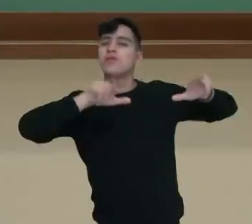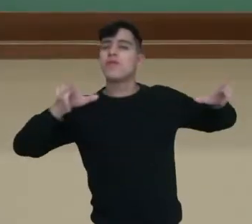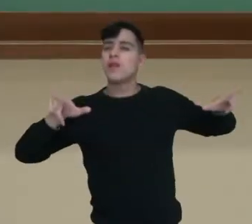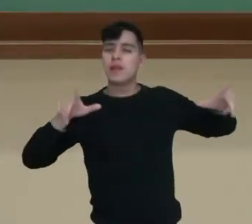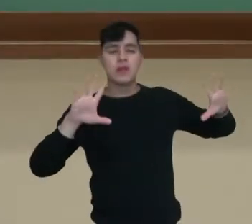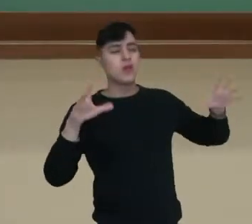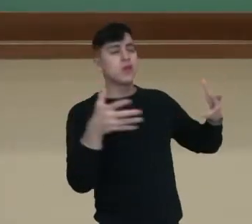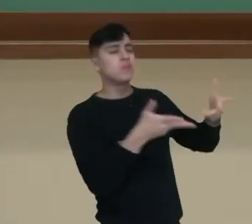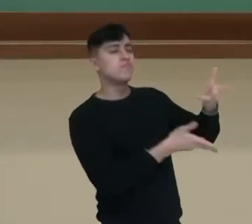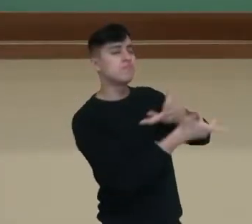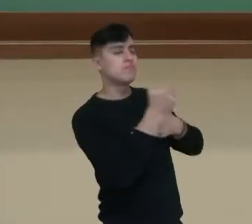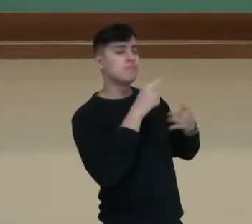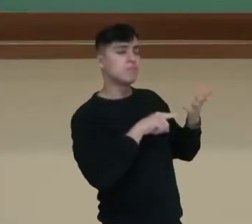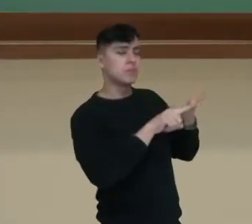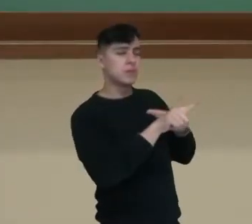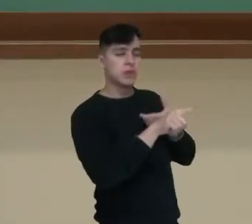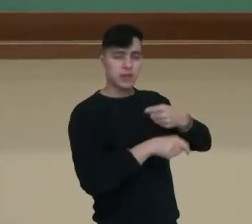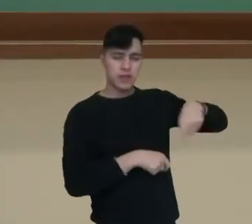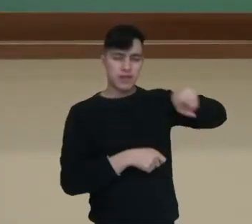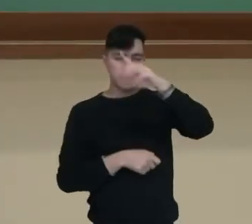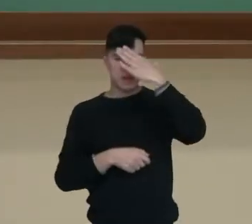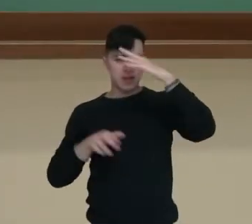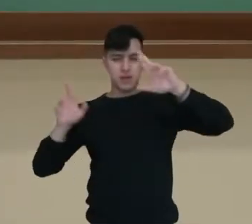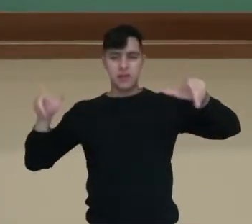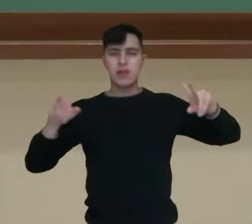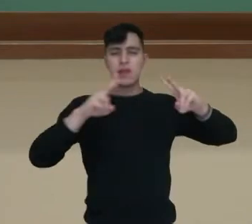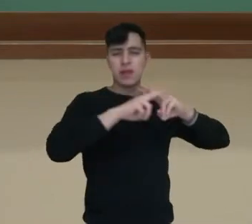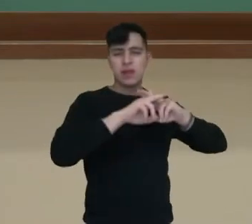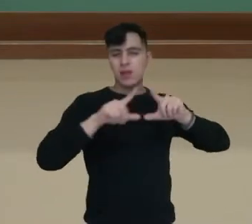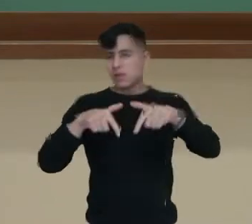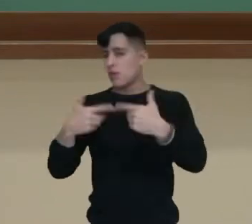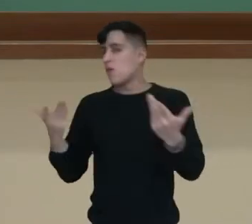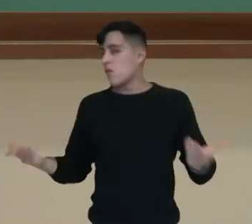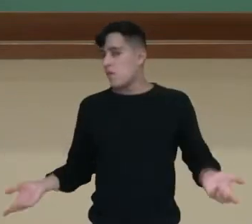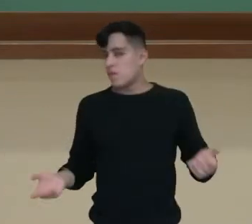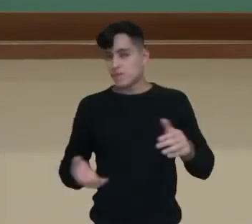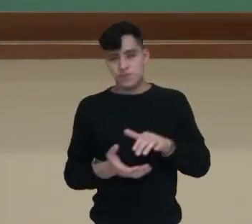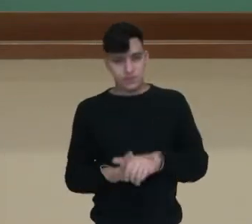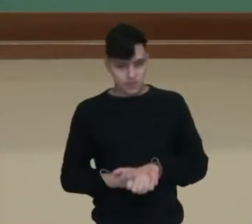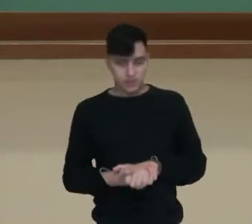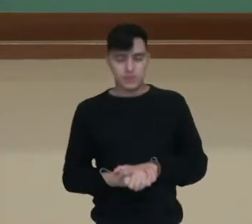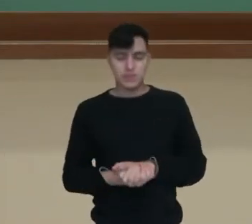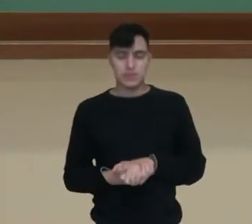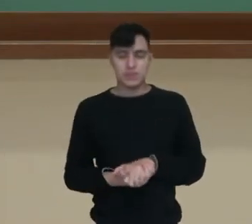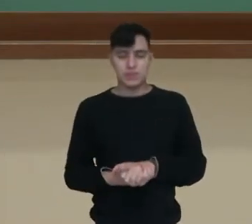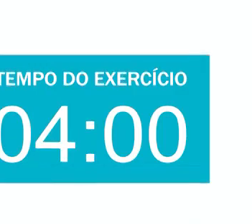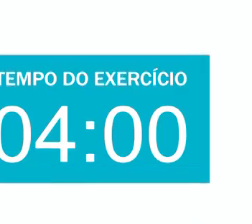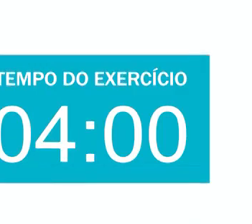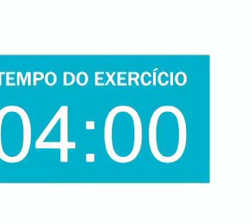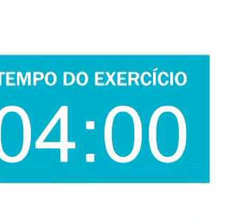seus colegas. Você sabe qual a diferença entre brigar e lutar? Tempo para vocês.